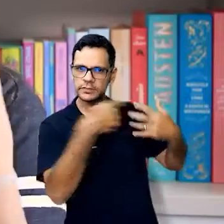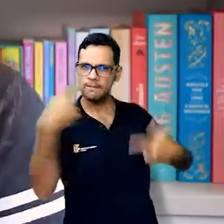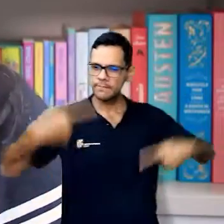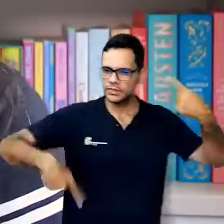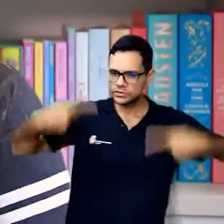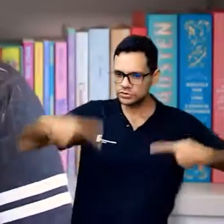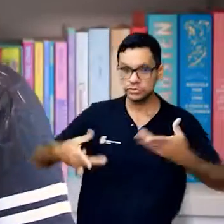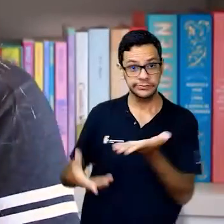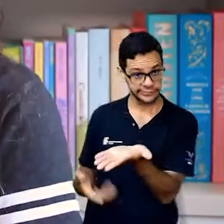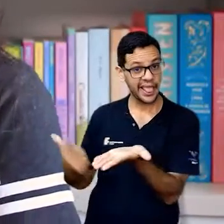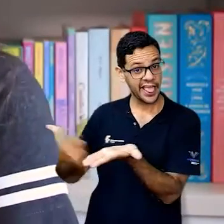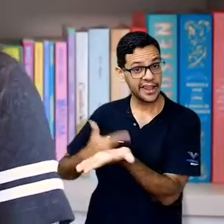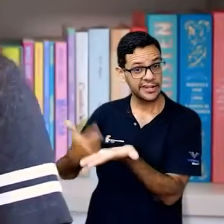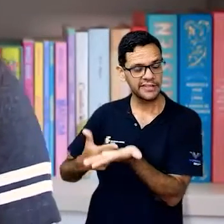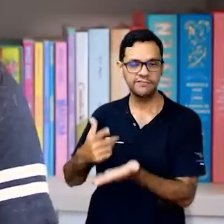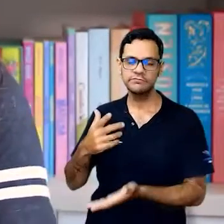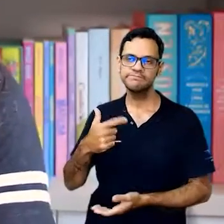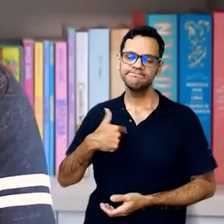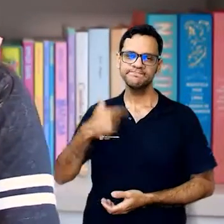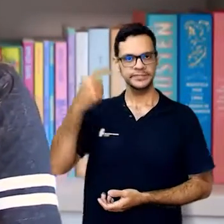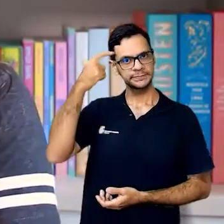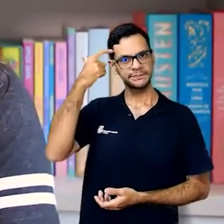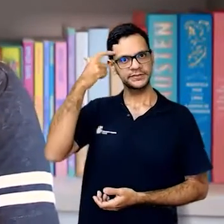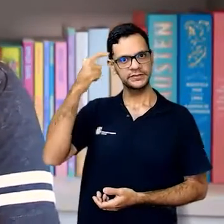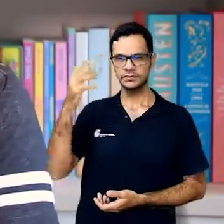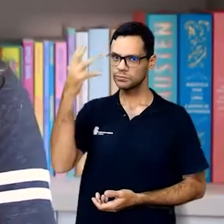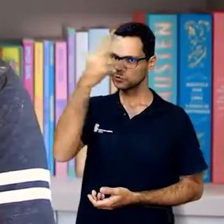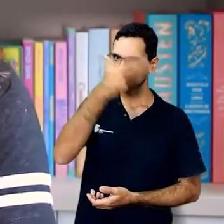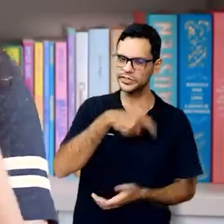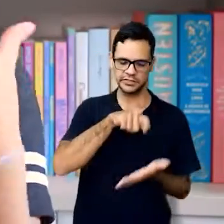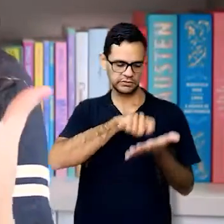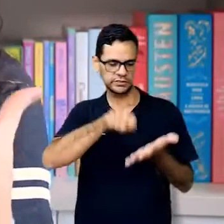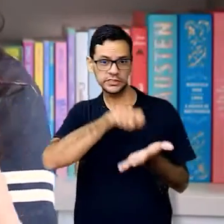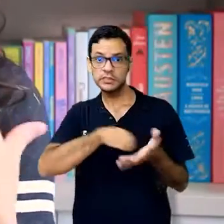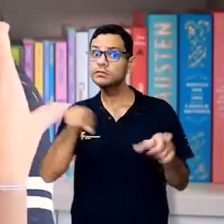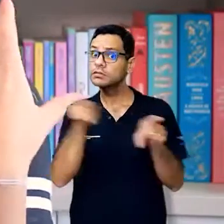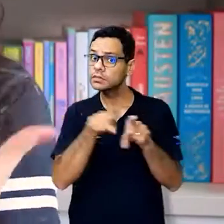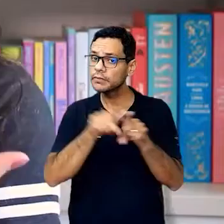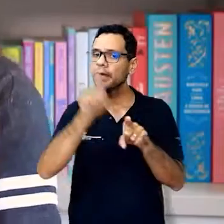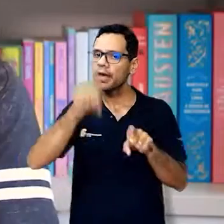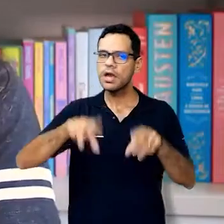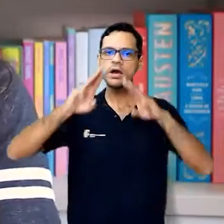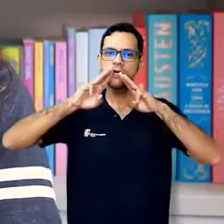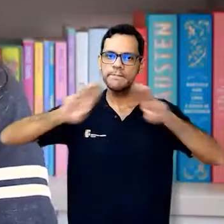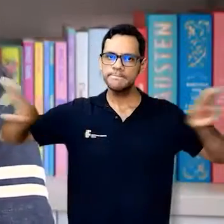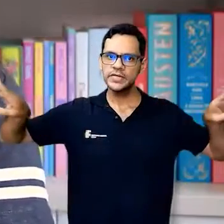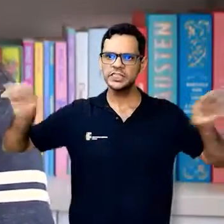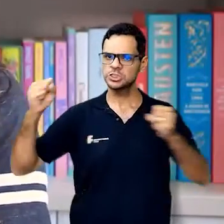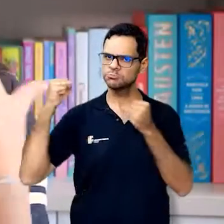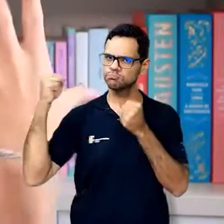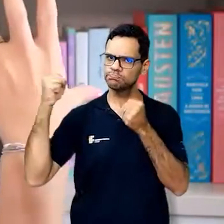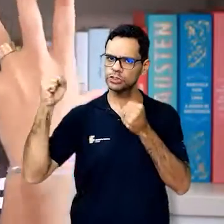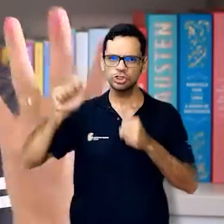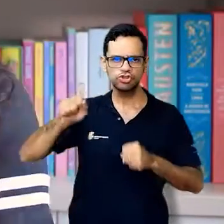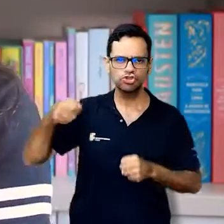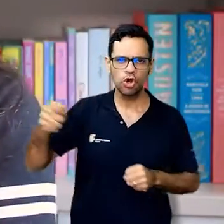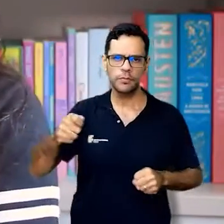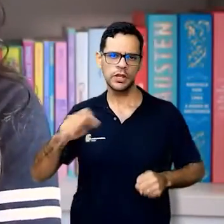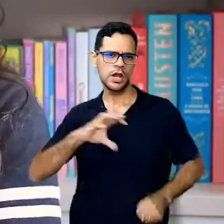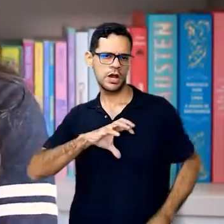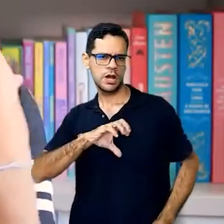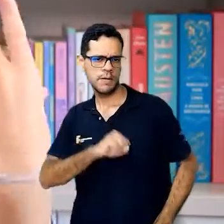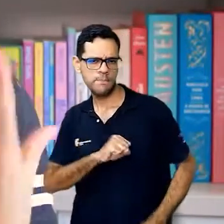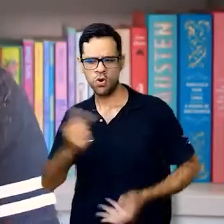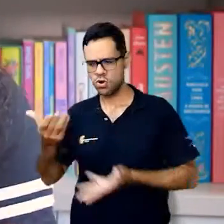reflexão, pra discussão, assim, o que é o caso desse livro aqui, que eu achei, assim, além de lindo, muito bem escrito, também traz uma mensagem, assim, muito